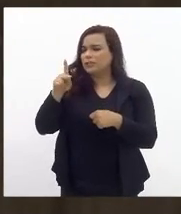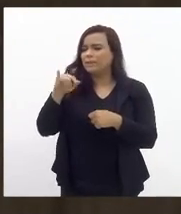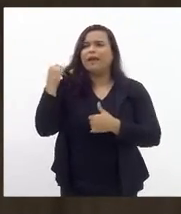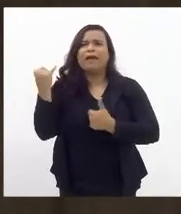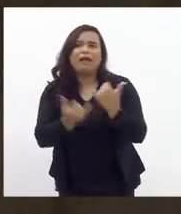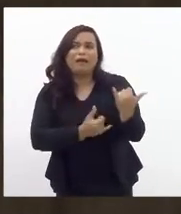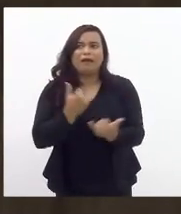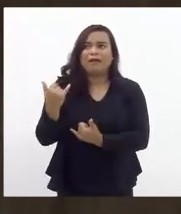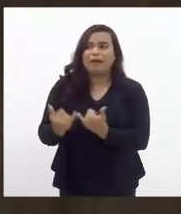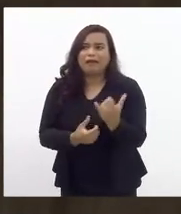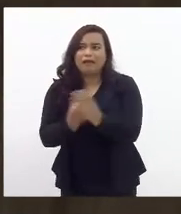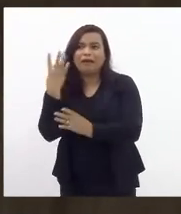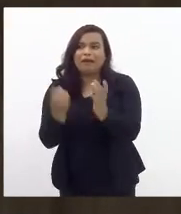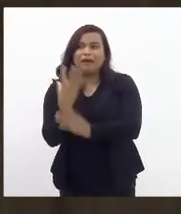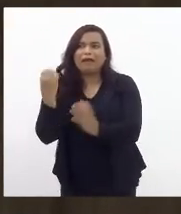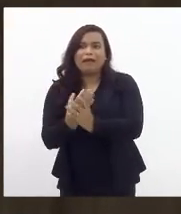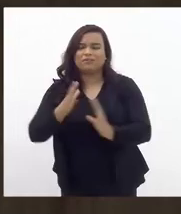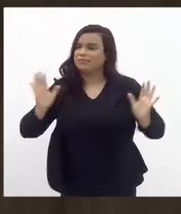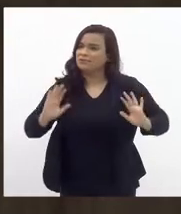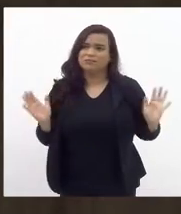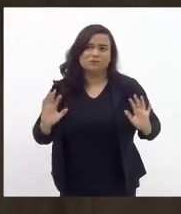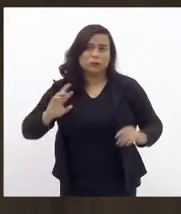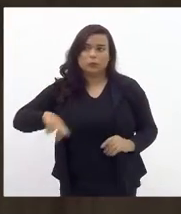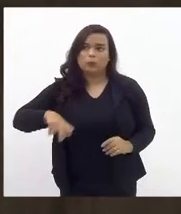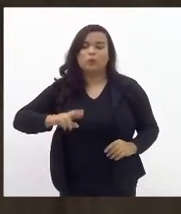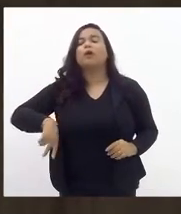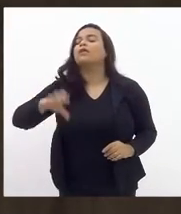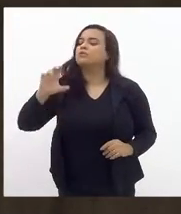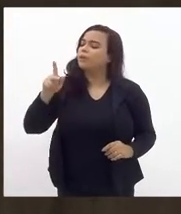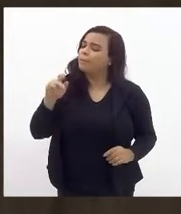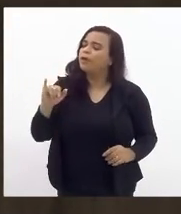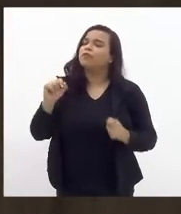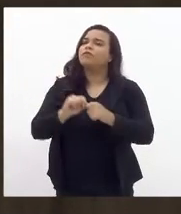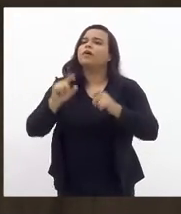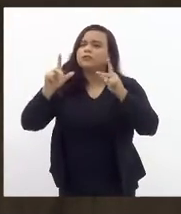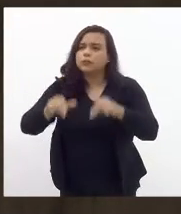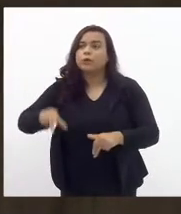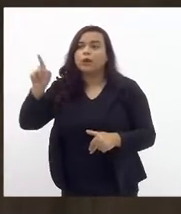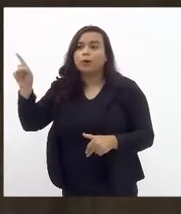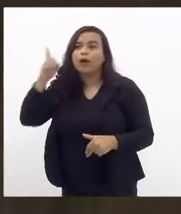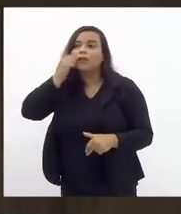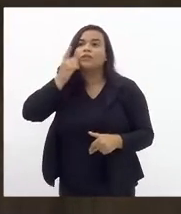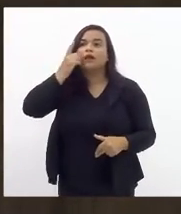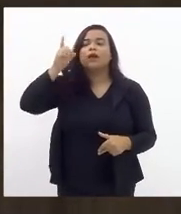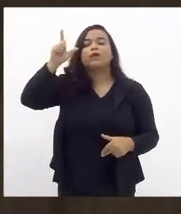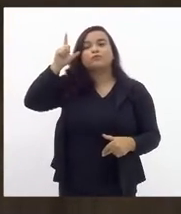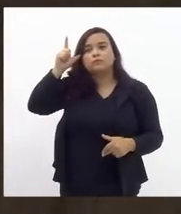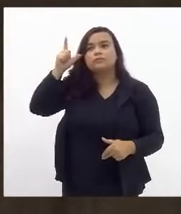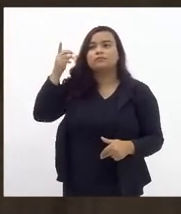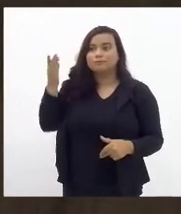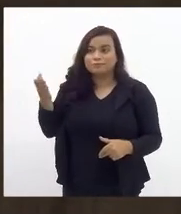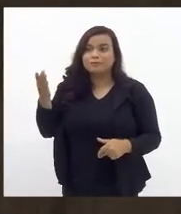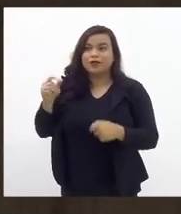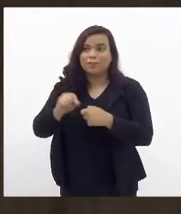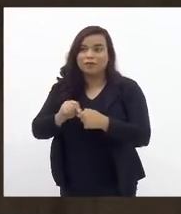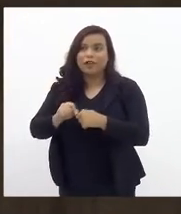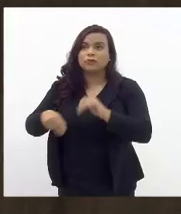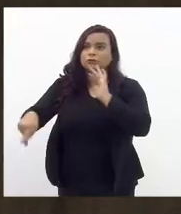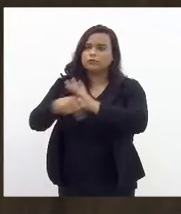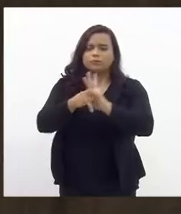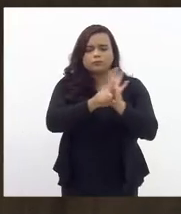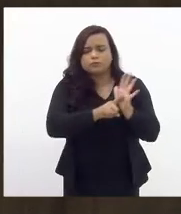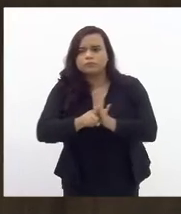brincadeira. CPIs são feitas como a CPI da deputada Lucinha, que são feitas